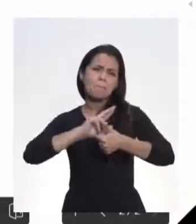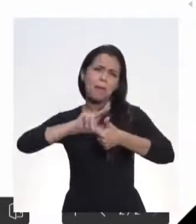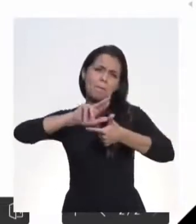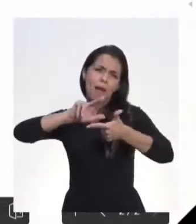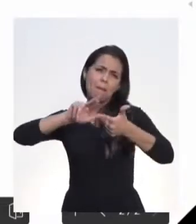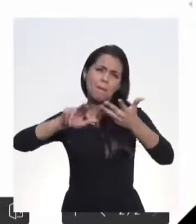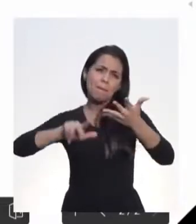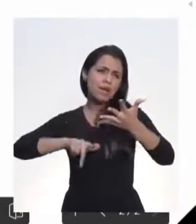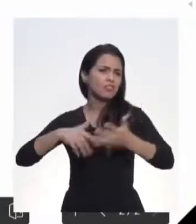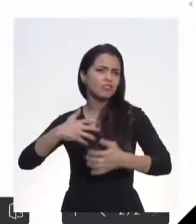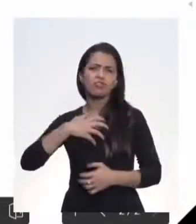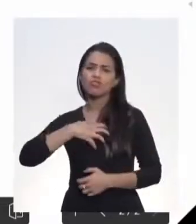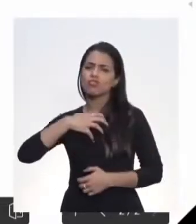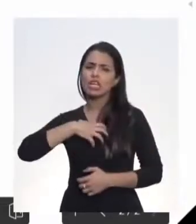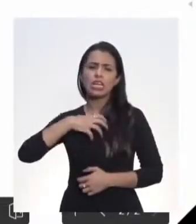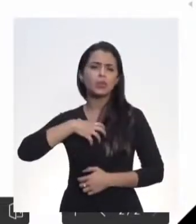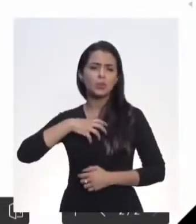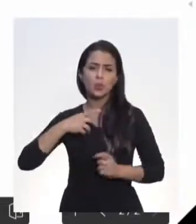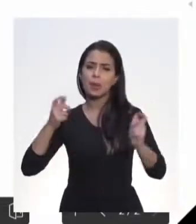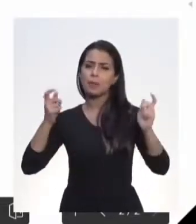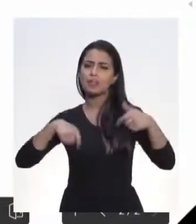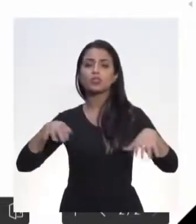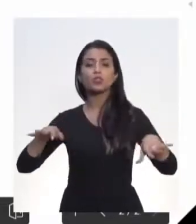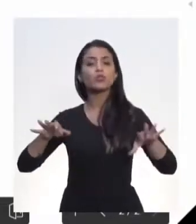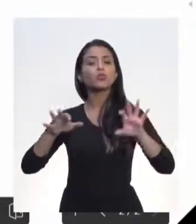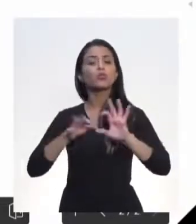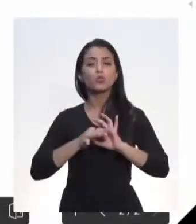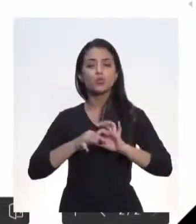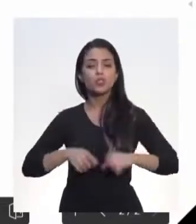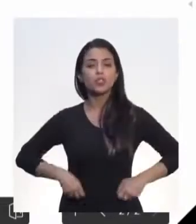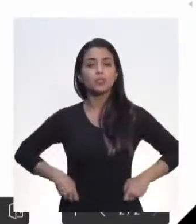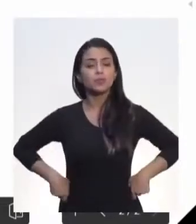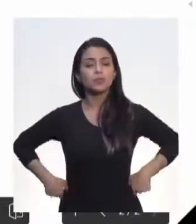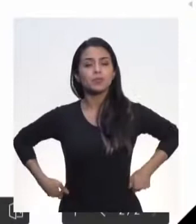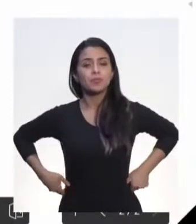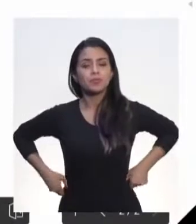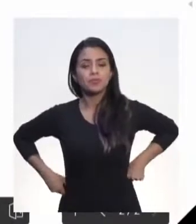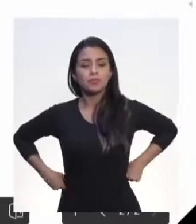outras, gente, várias outras conjunções subordinativas, sabia?